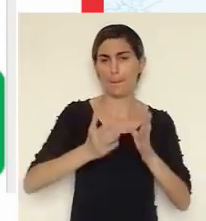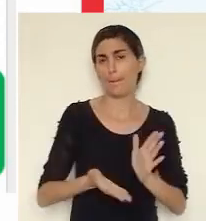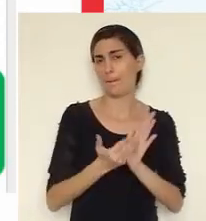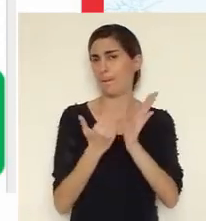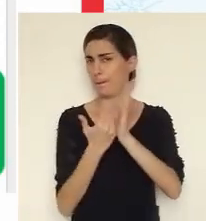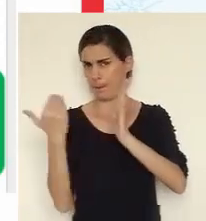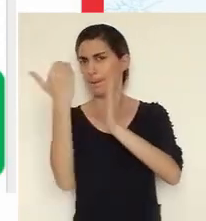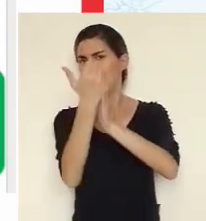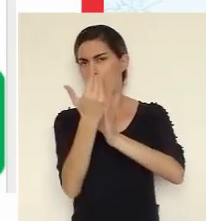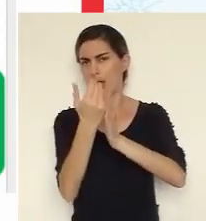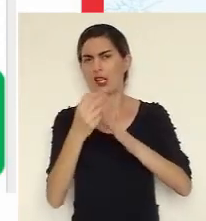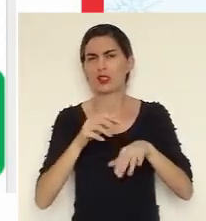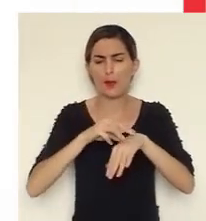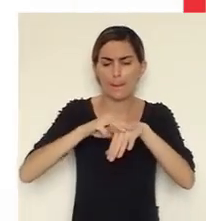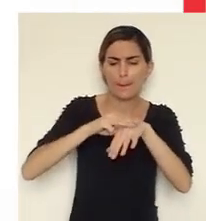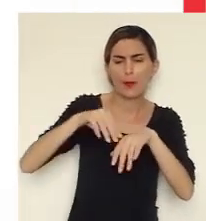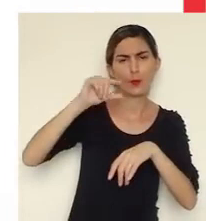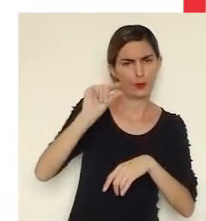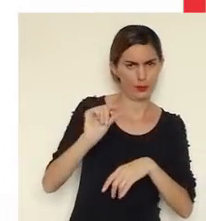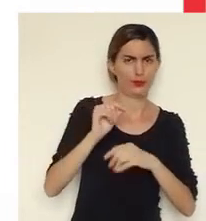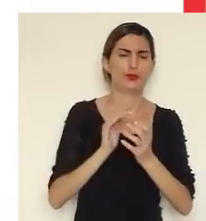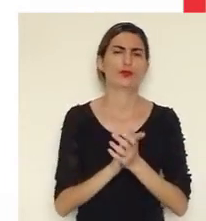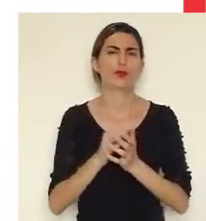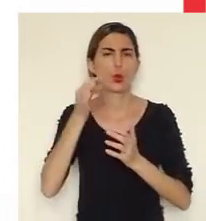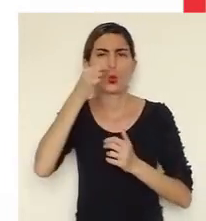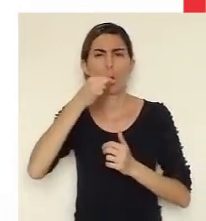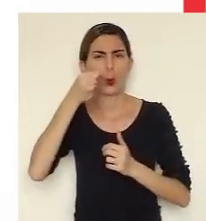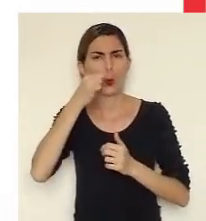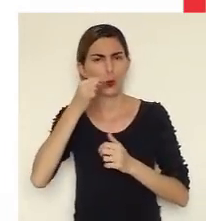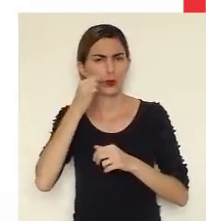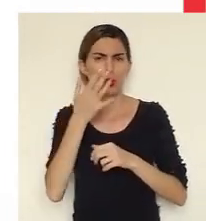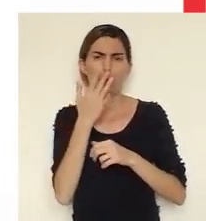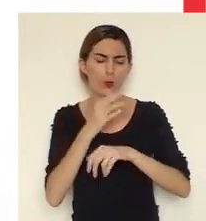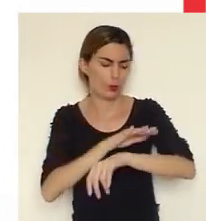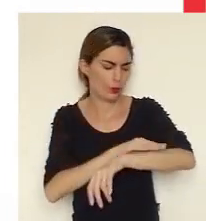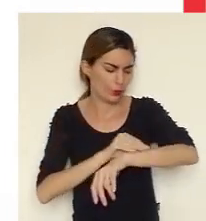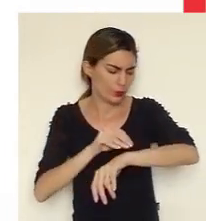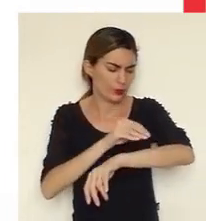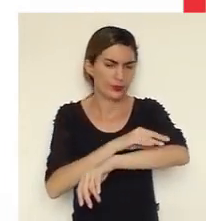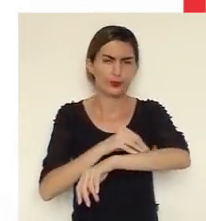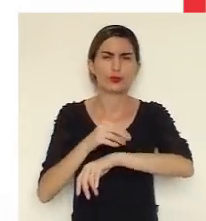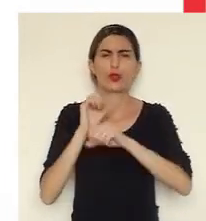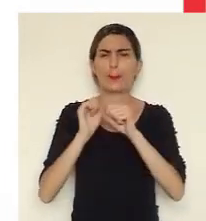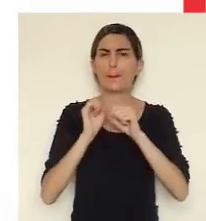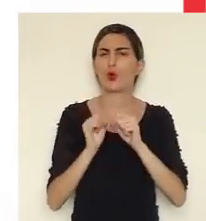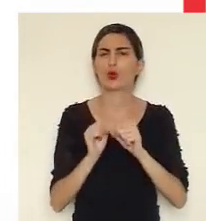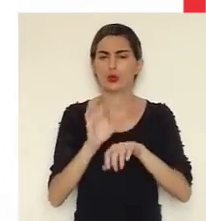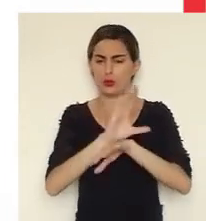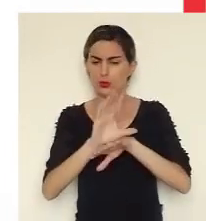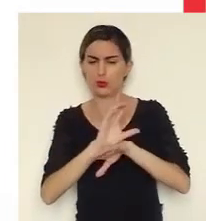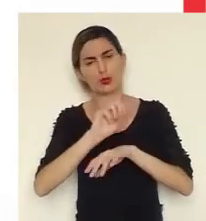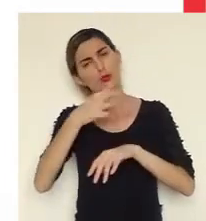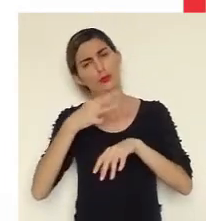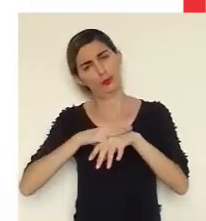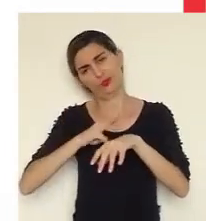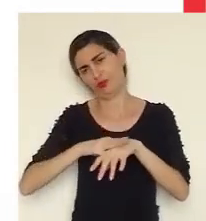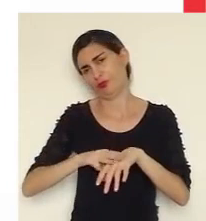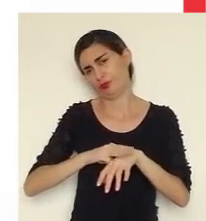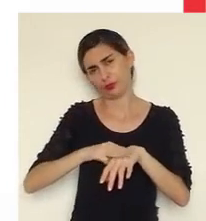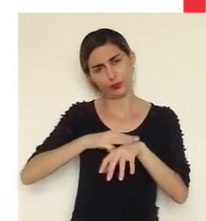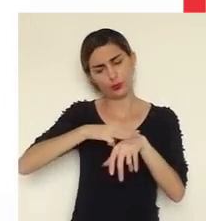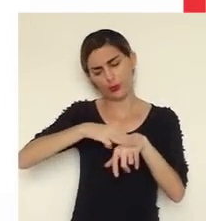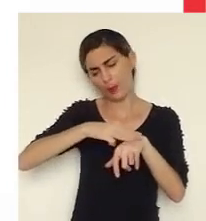dominante sobre a castanha. Nos ratos, a cor do pelo pode se manifestar-se como cinzenta